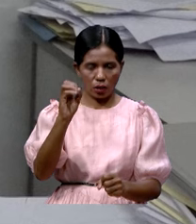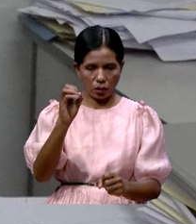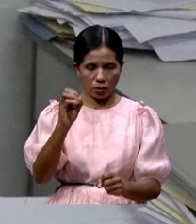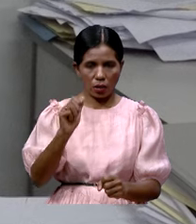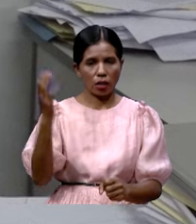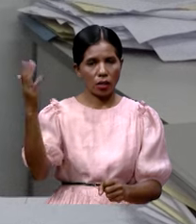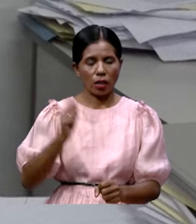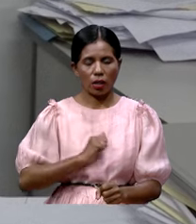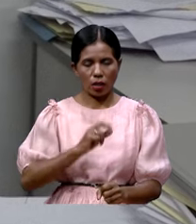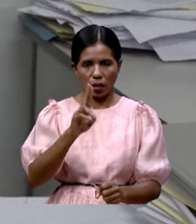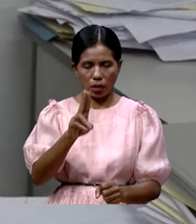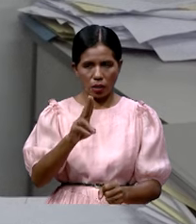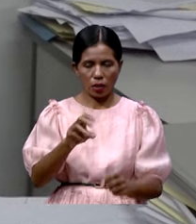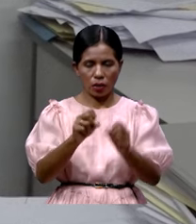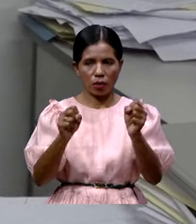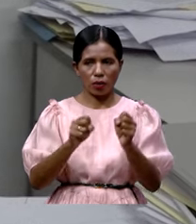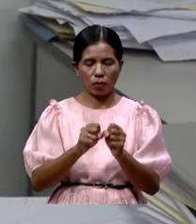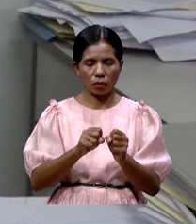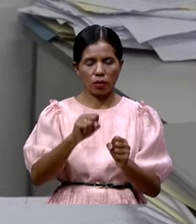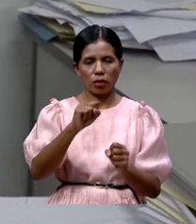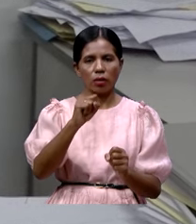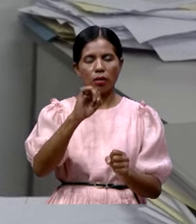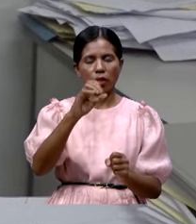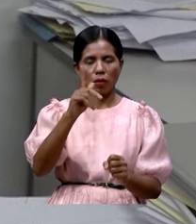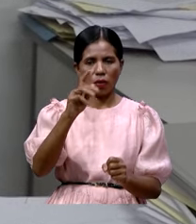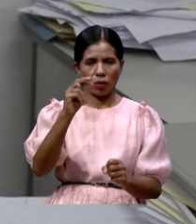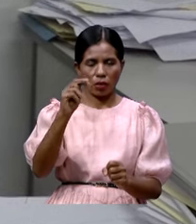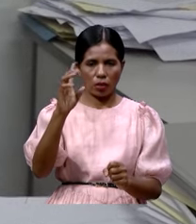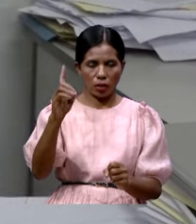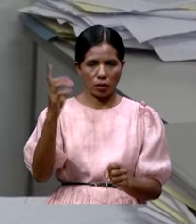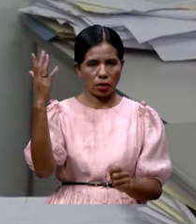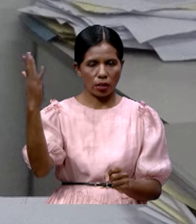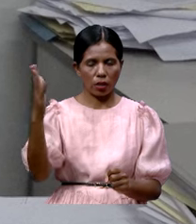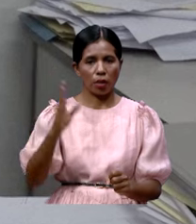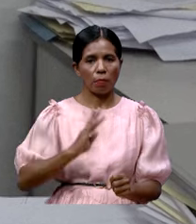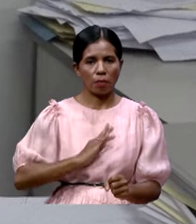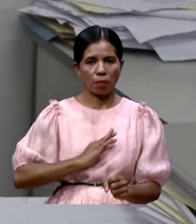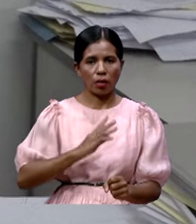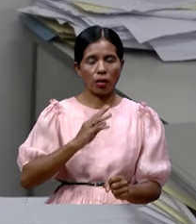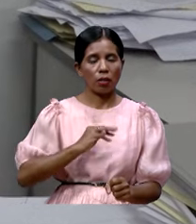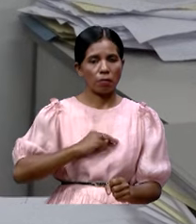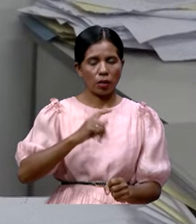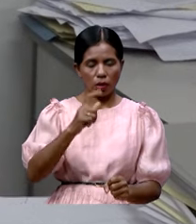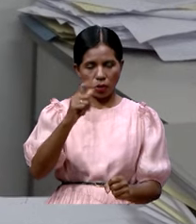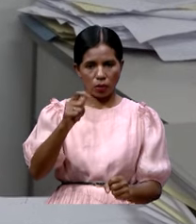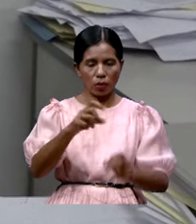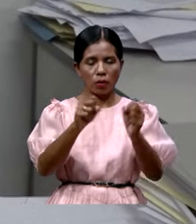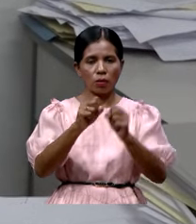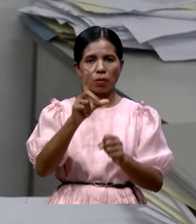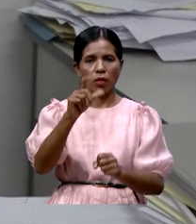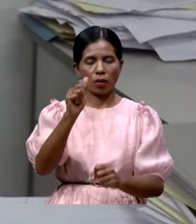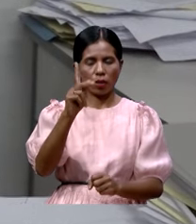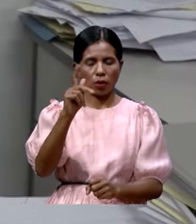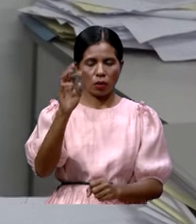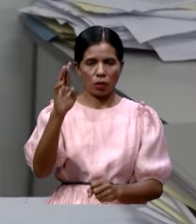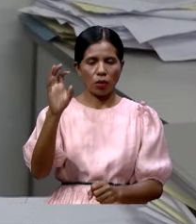Aileu, Suco Sicone de Loli e a Mbariki, Maratutu, Suco Laicore e a